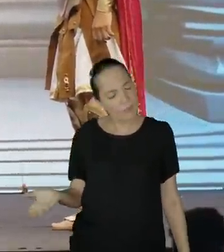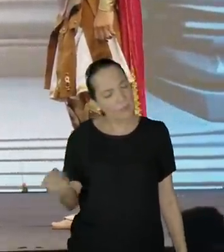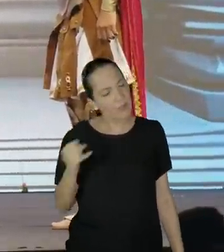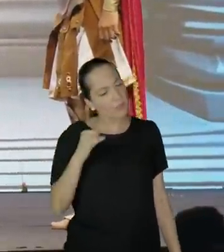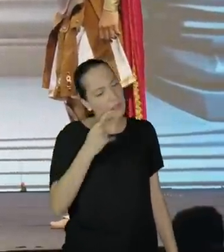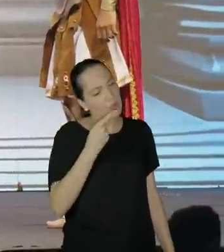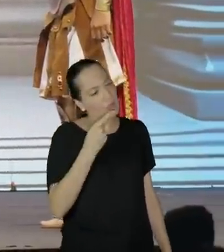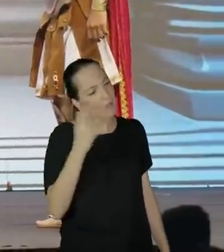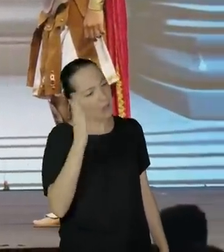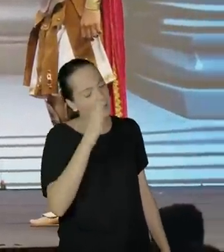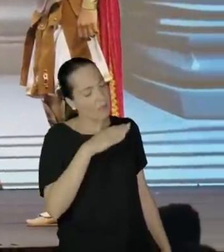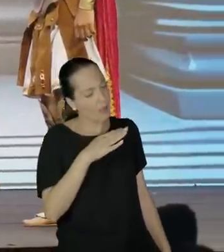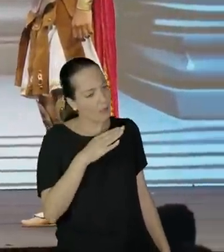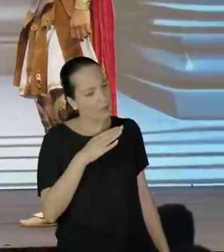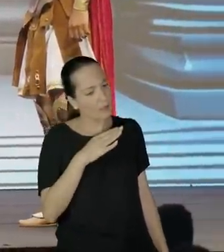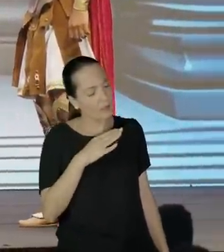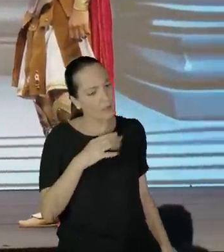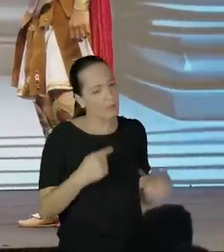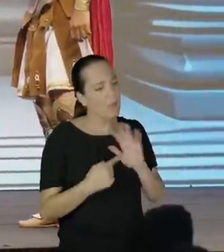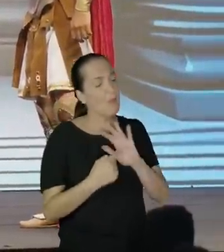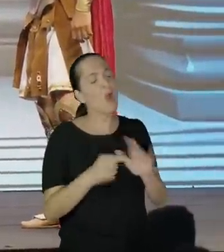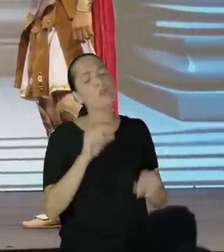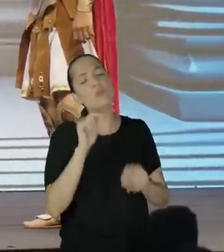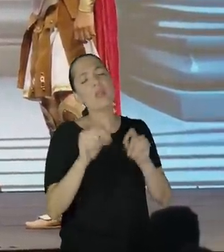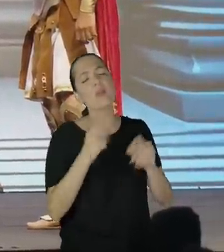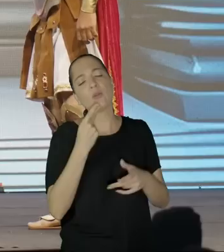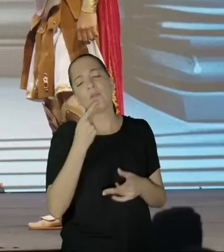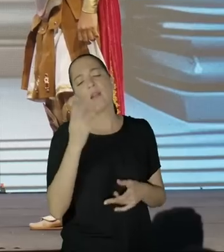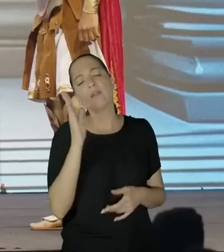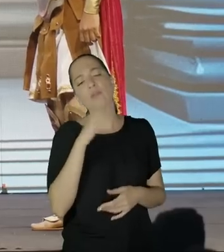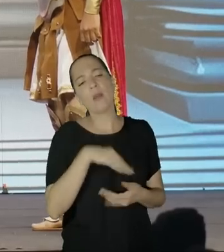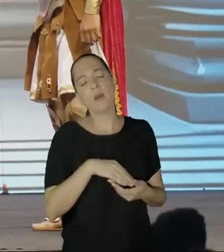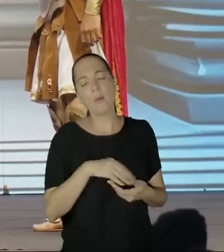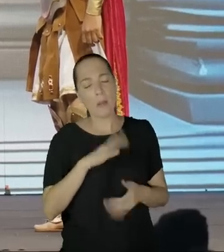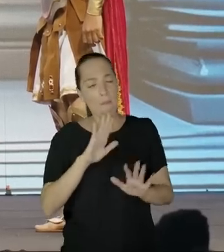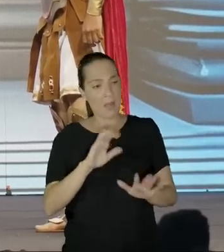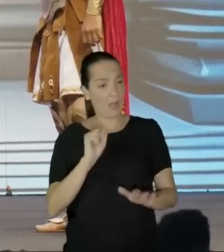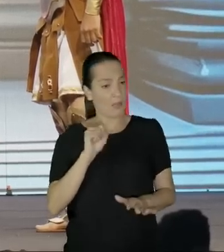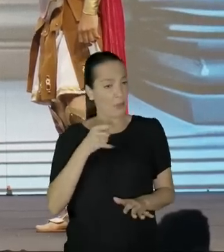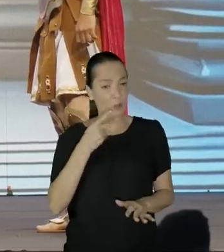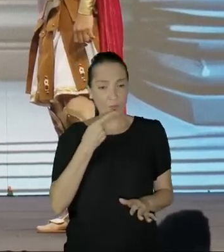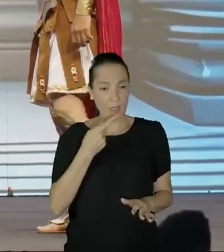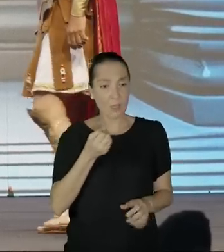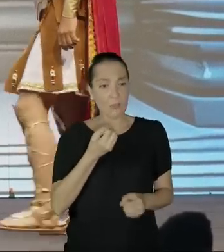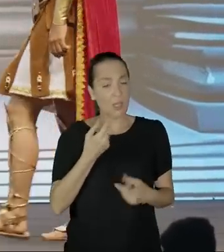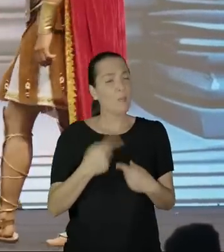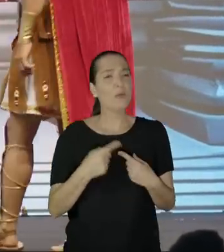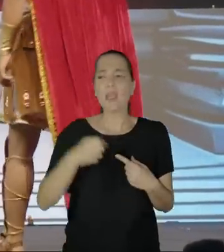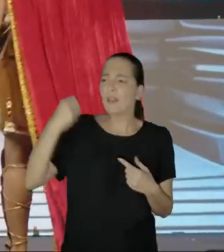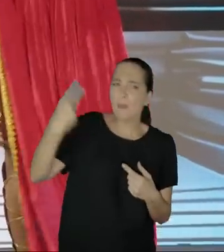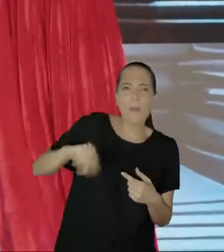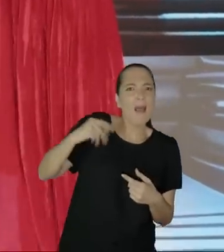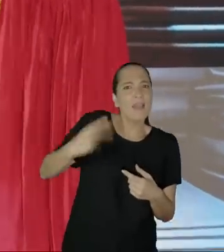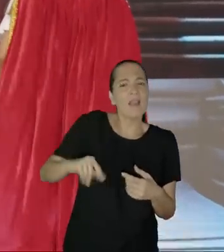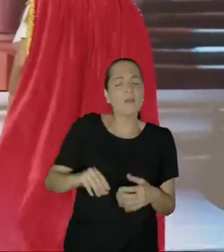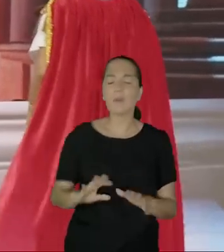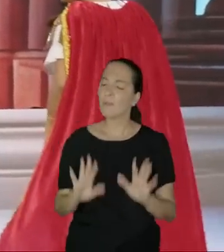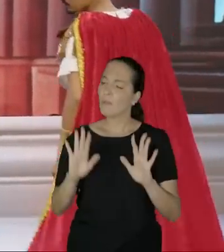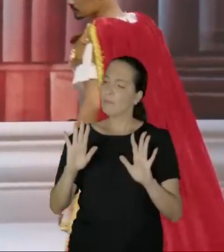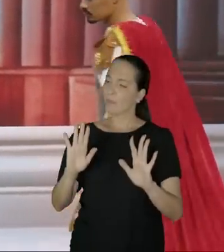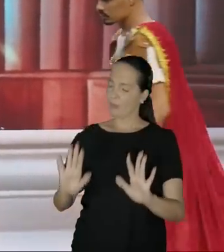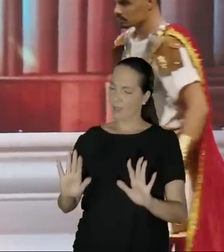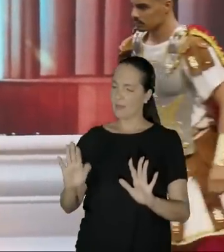mal, mostre o que há de mal. Mas se falei bem, por que me bates? Mestre Caifás,